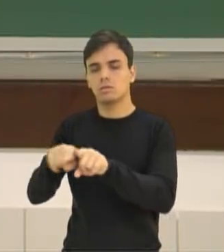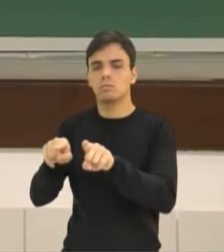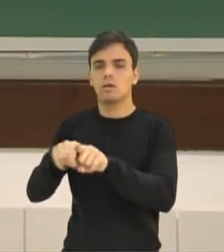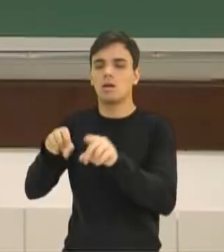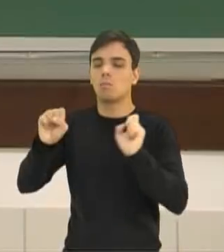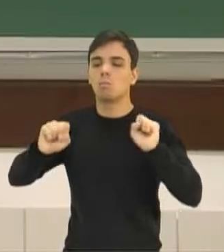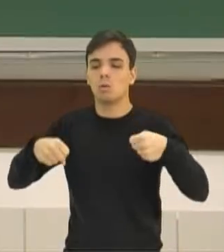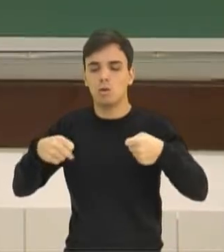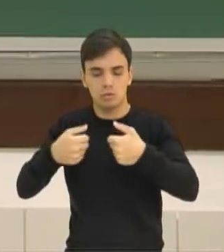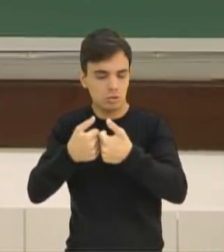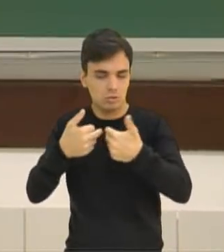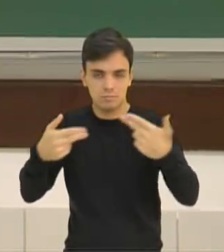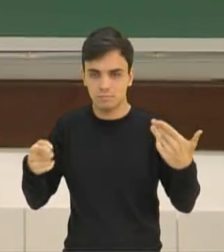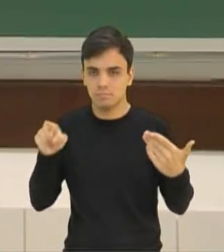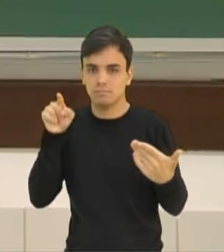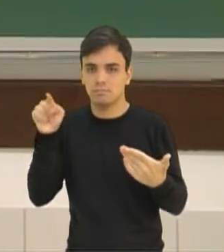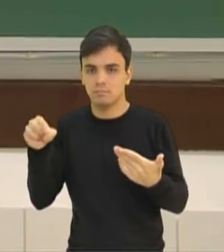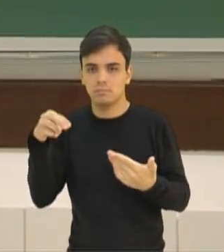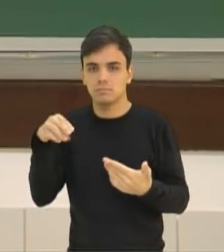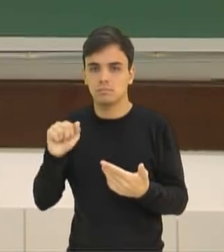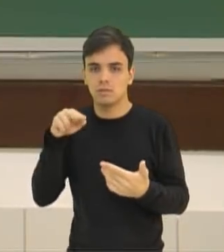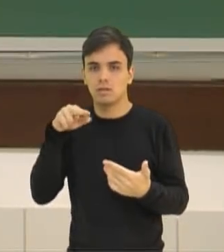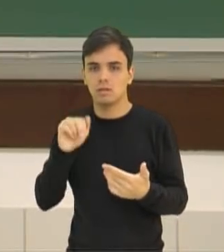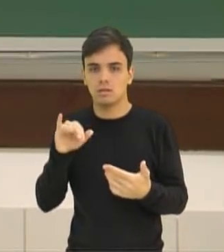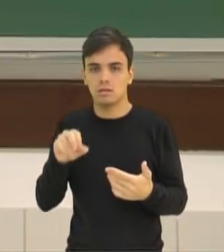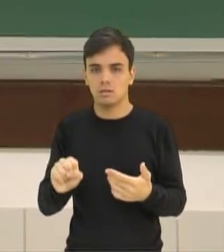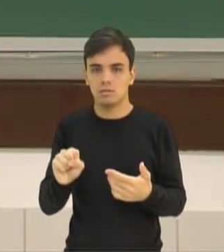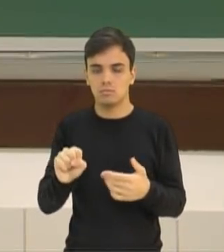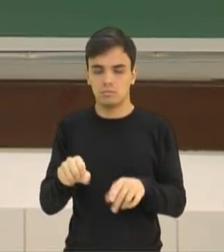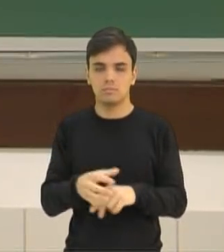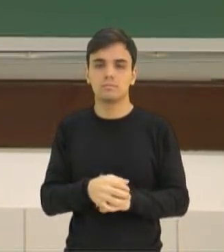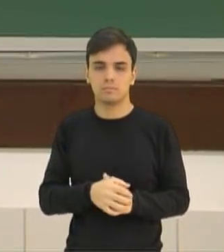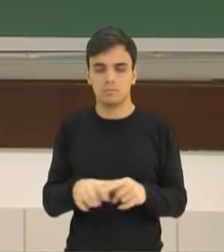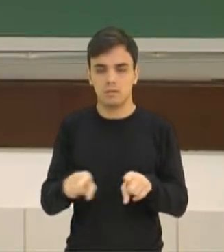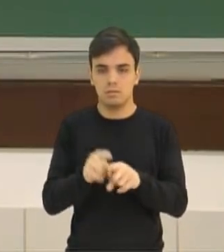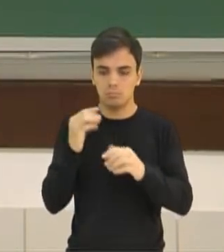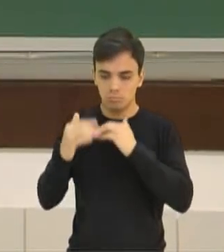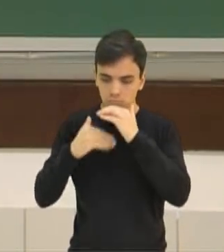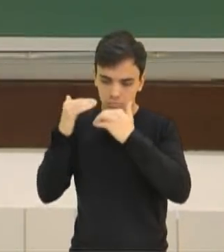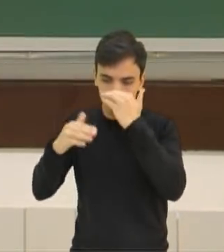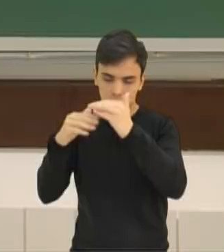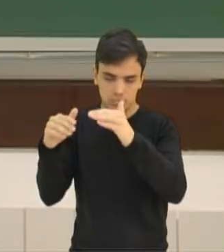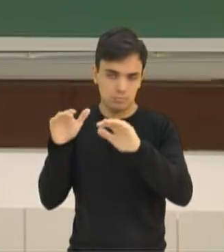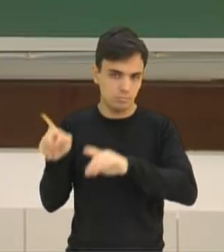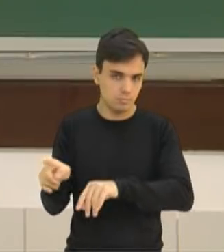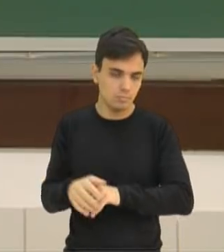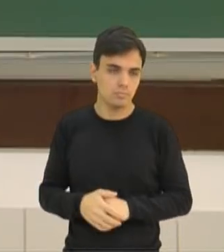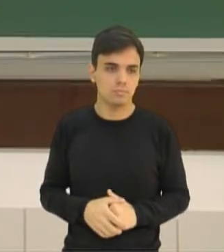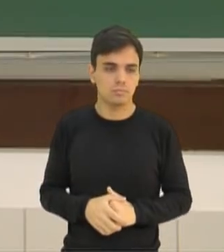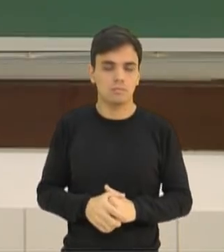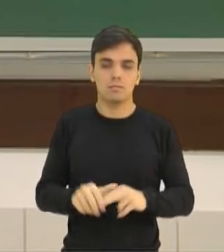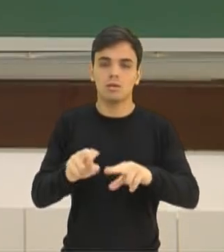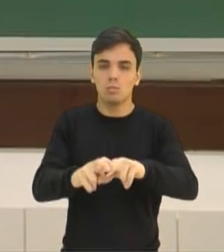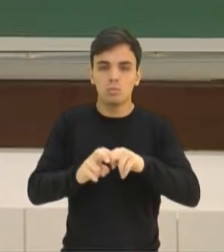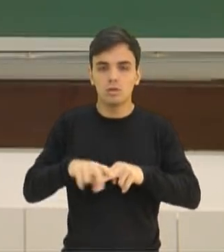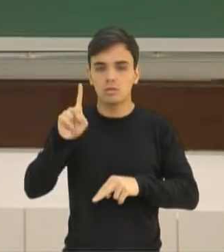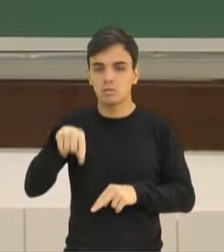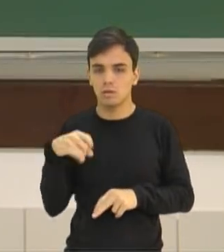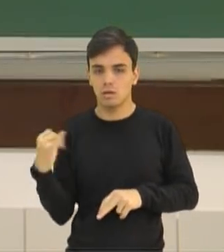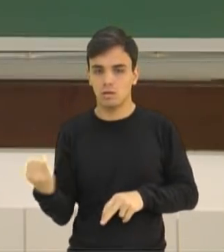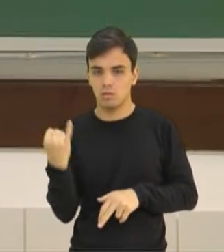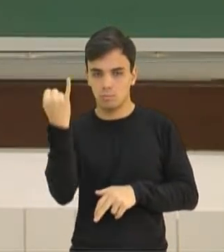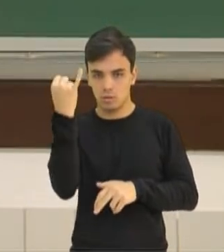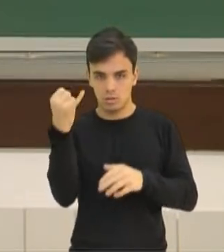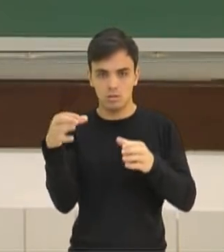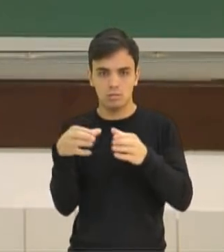de Manaus, na região norte, para produzir ali e desenvolver a indústria da região. Então, bem importante a questão da Zona Franca